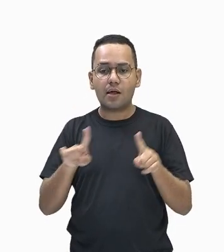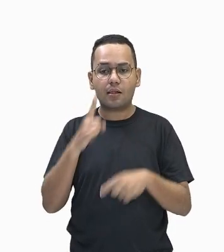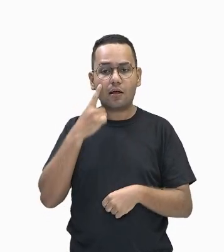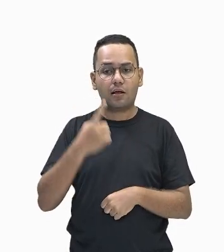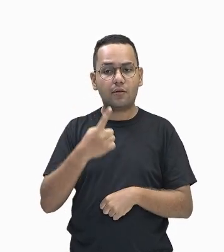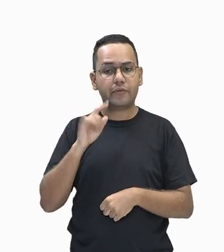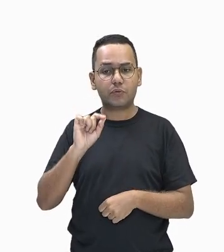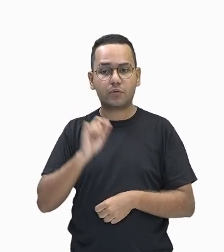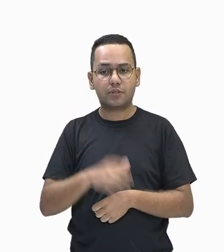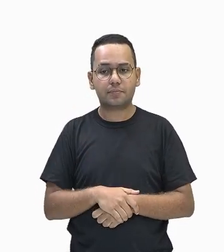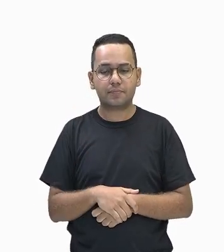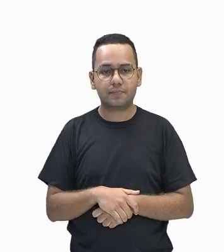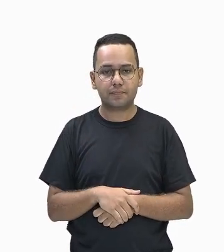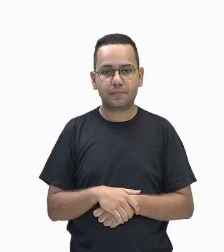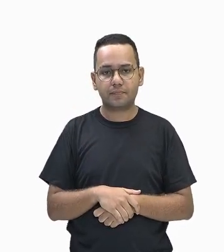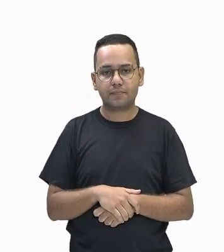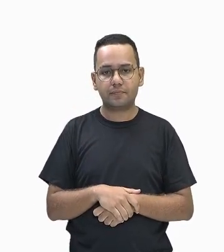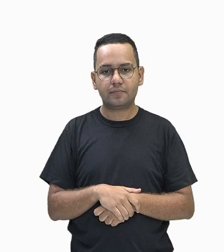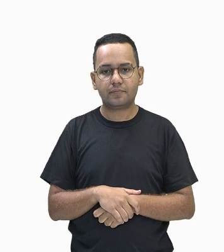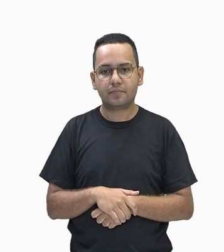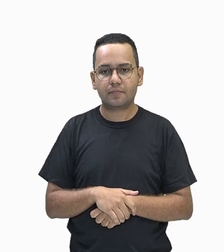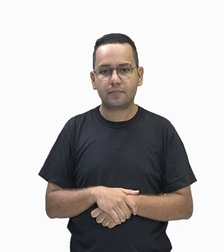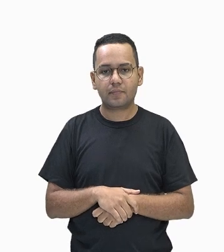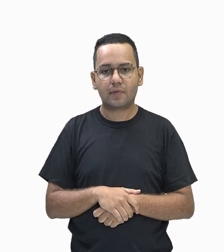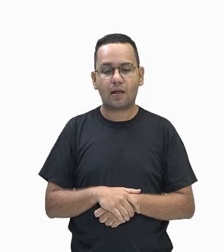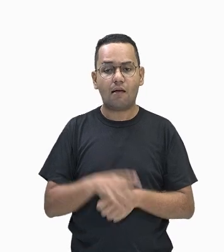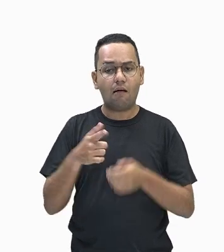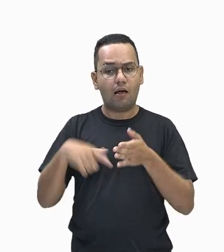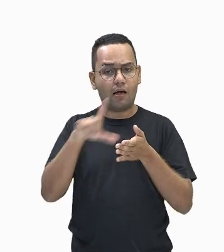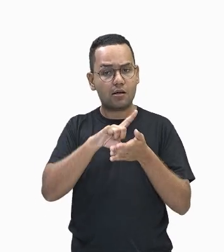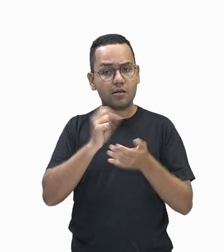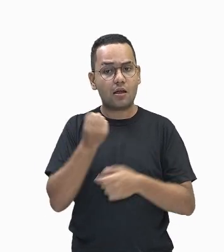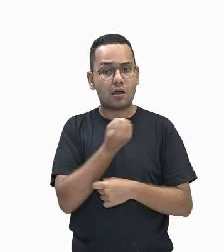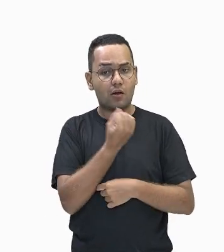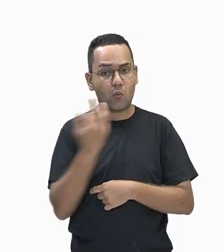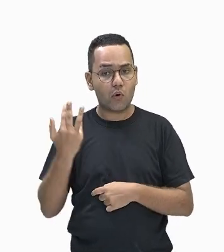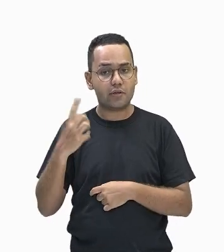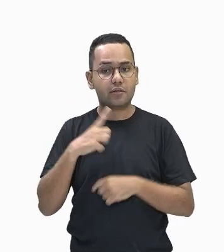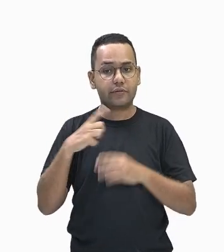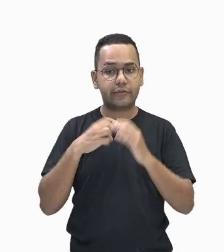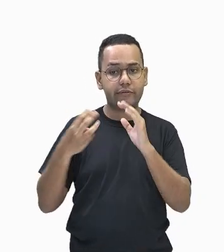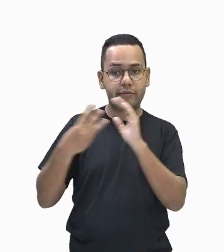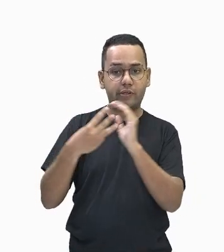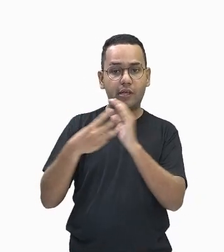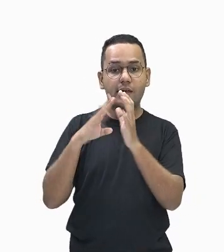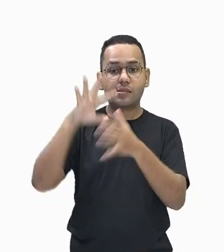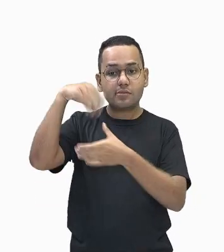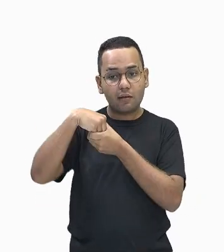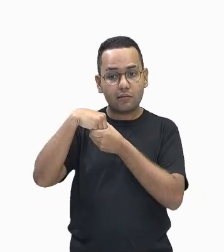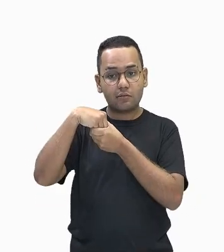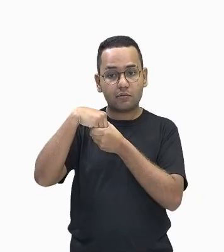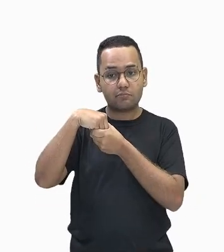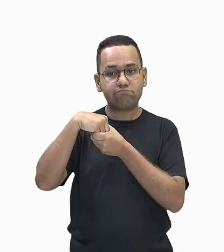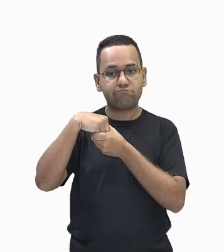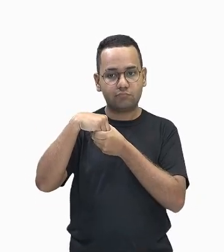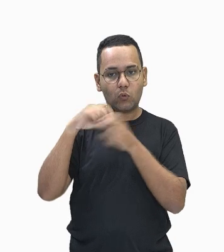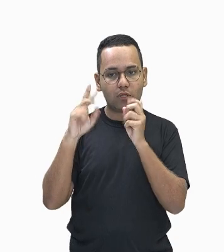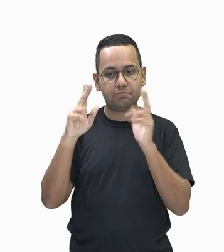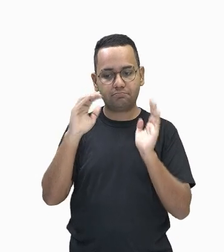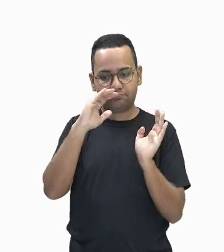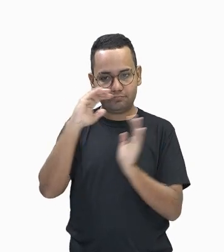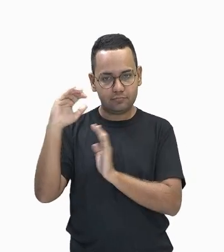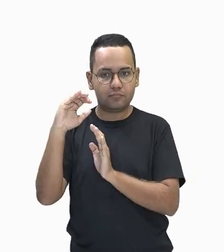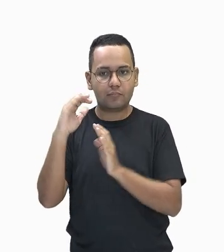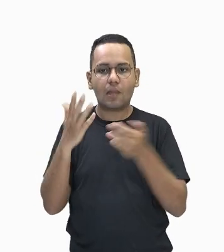realizamos foi quanto à quantidade de camadas de célula no tecido epitelial, tá bom? Mas agora a gente vai